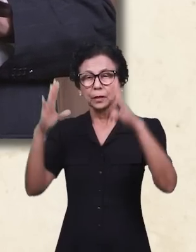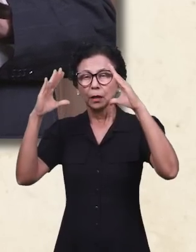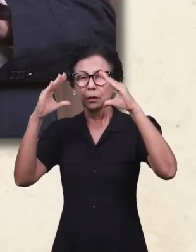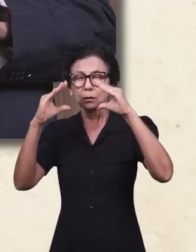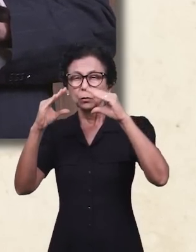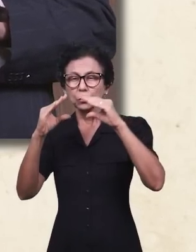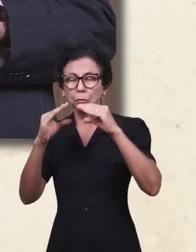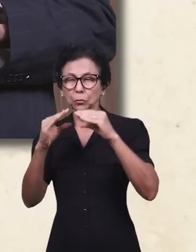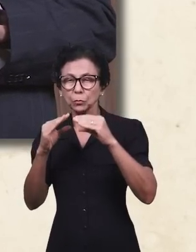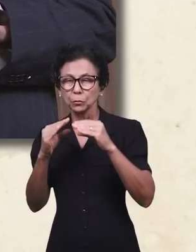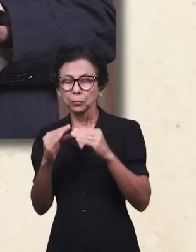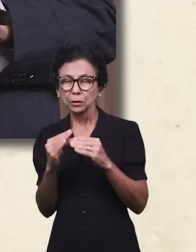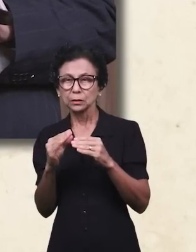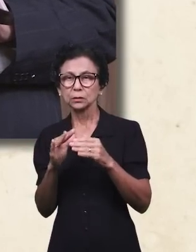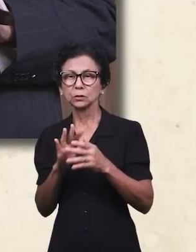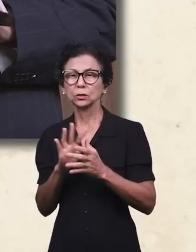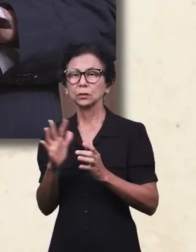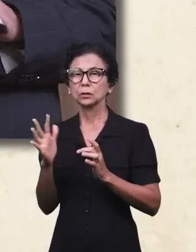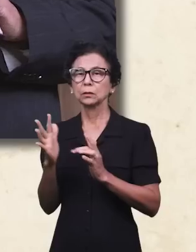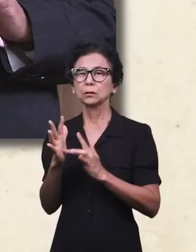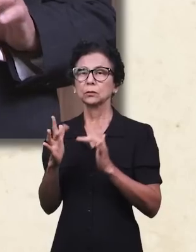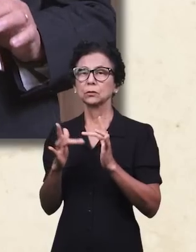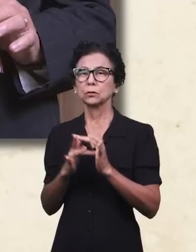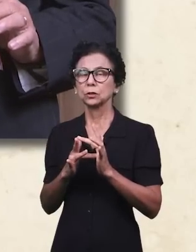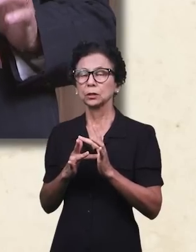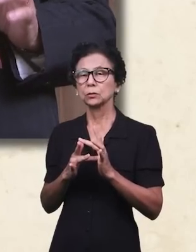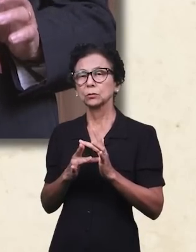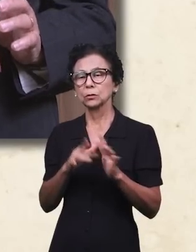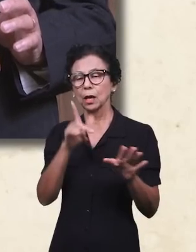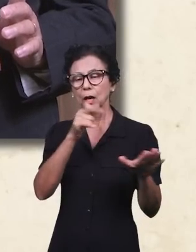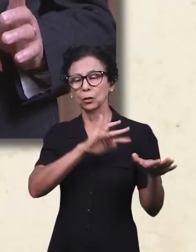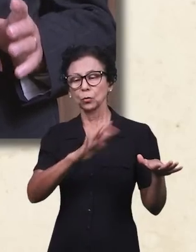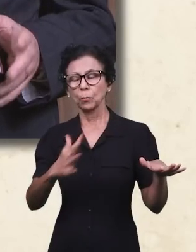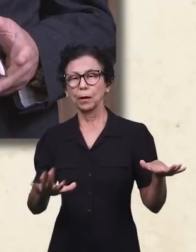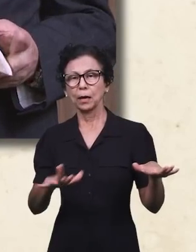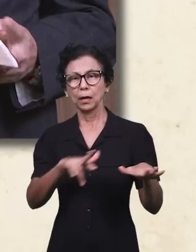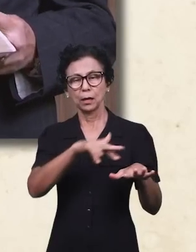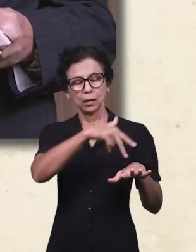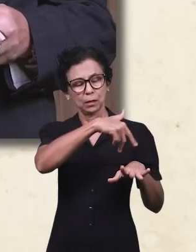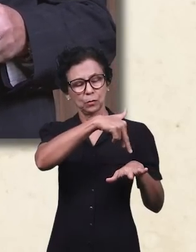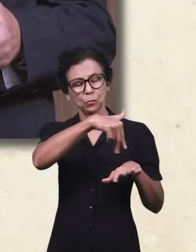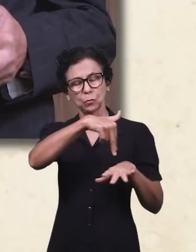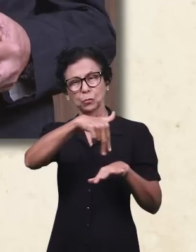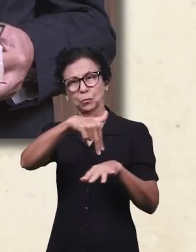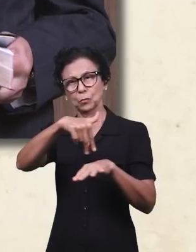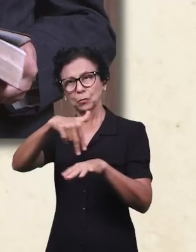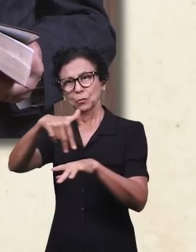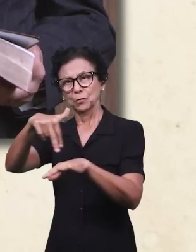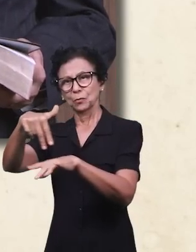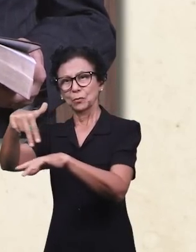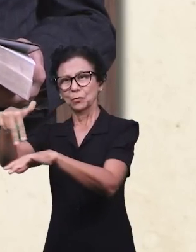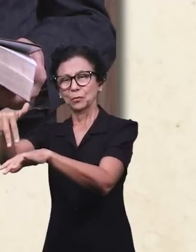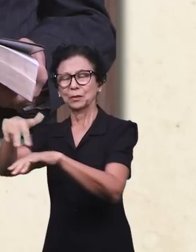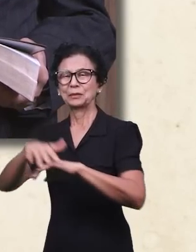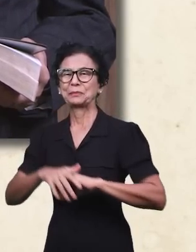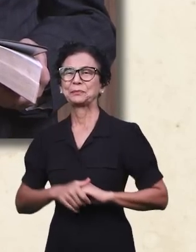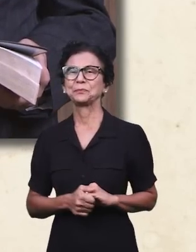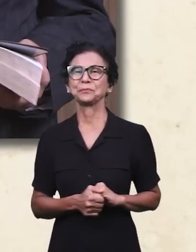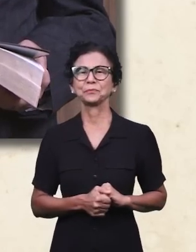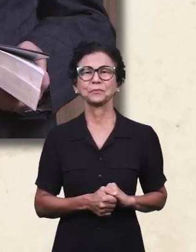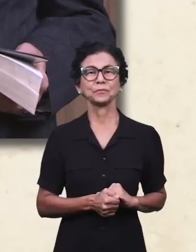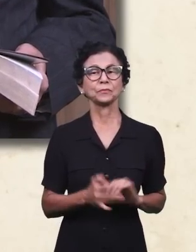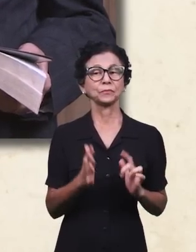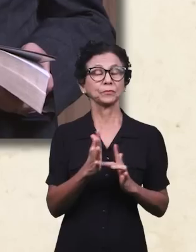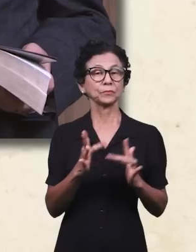noite, dirigiu-se Jesus para eles, caminhando por cima do mar. O nosso Senhor é aquele que caminha por cima do